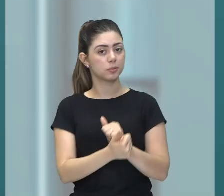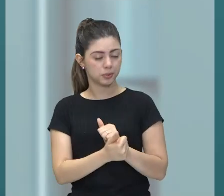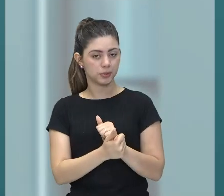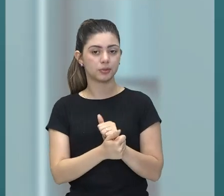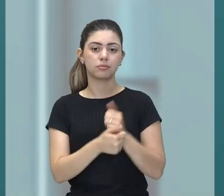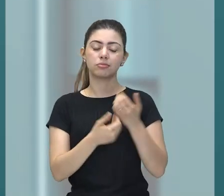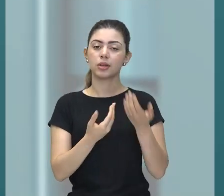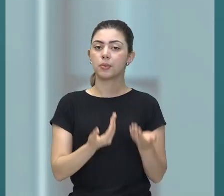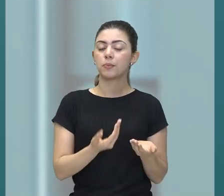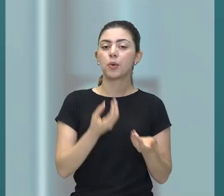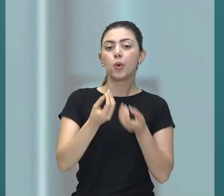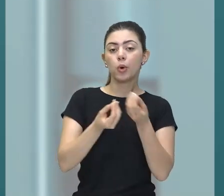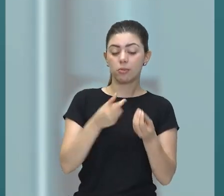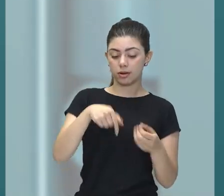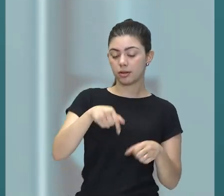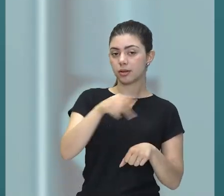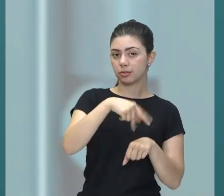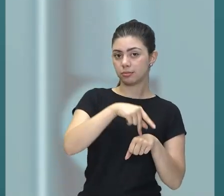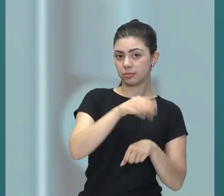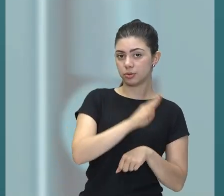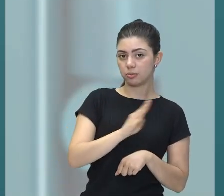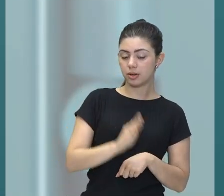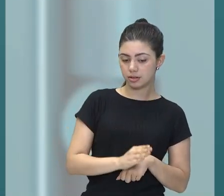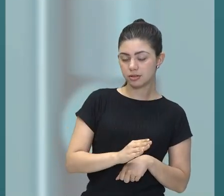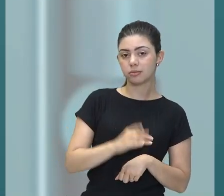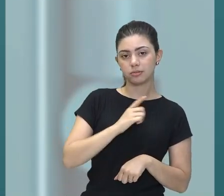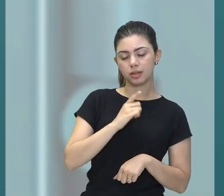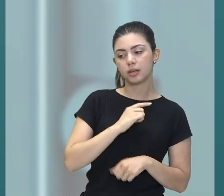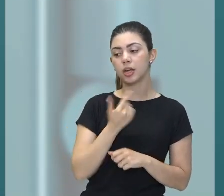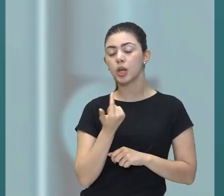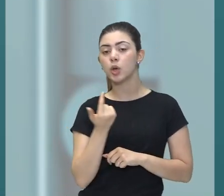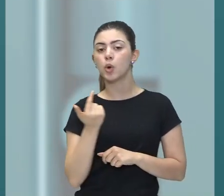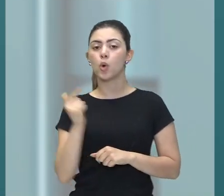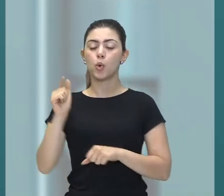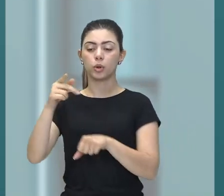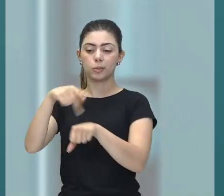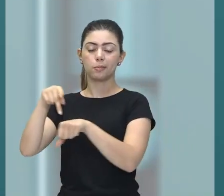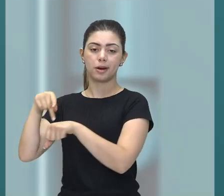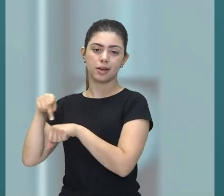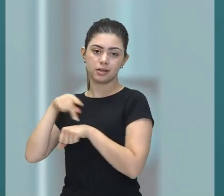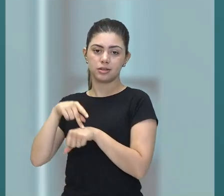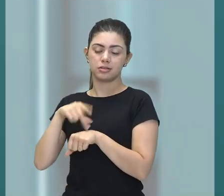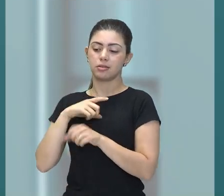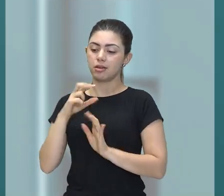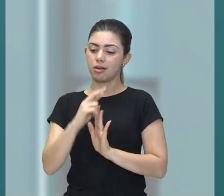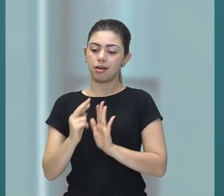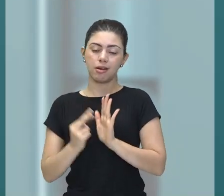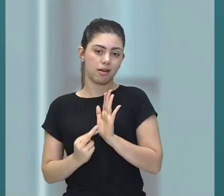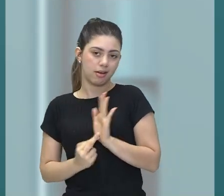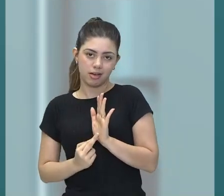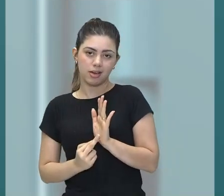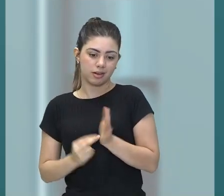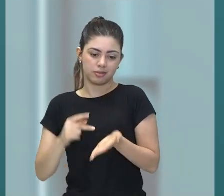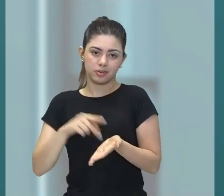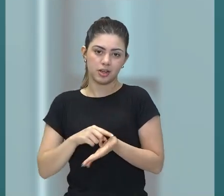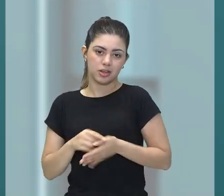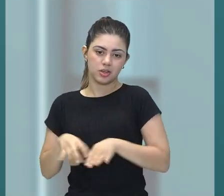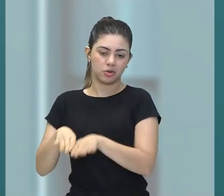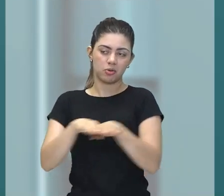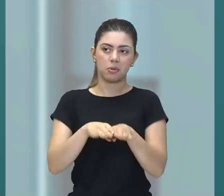ele é praticado aqui no Brasil e é praticado da mesma maneira, seguindo as mesmas regras oficiais lá